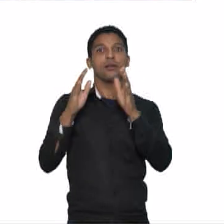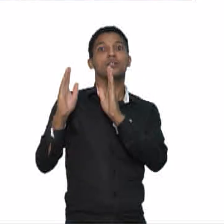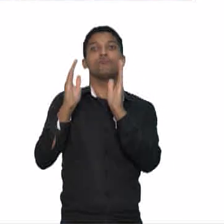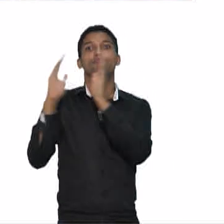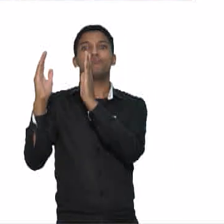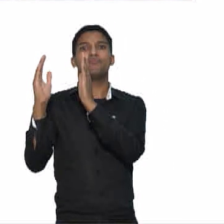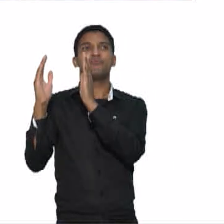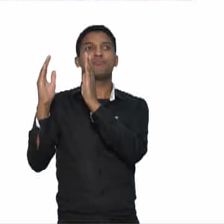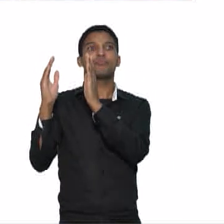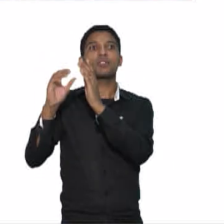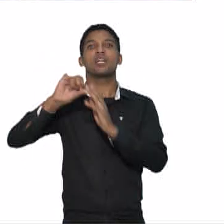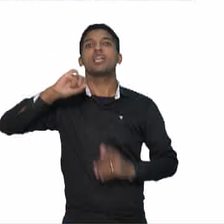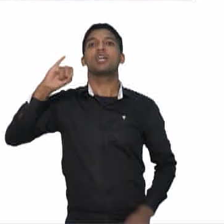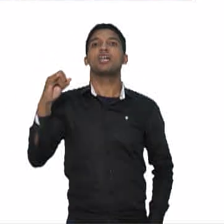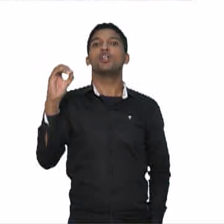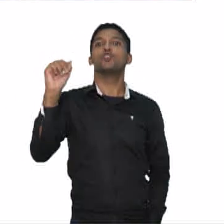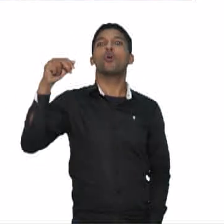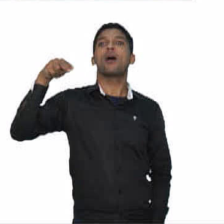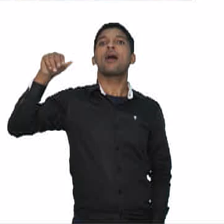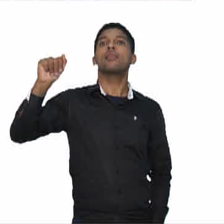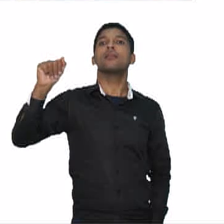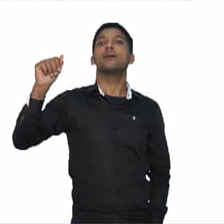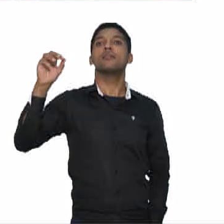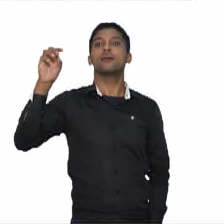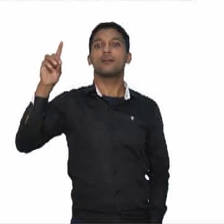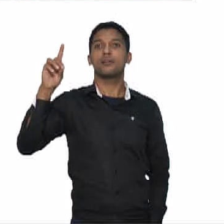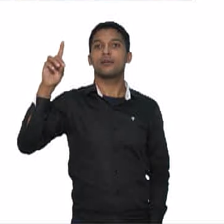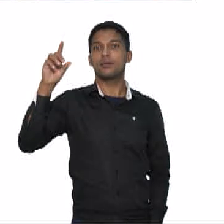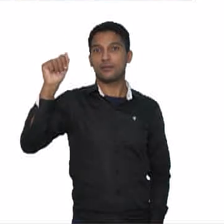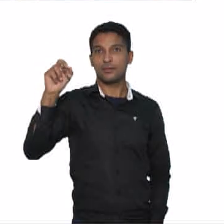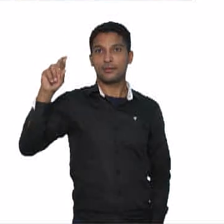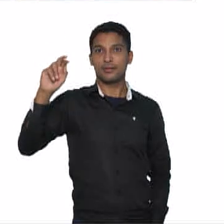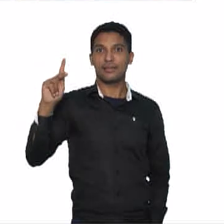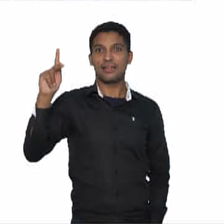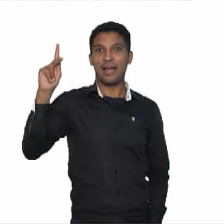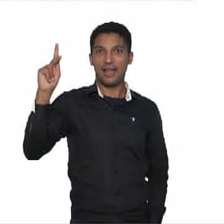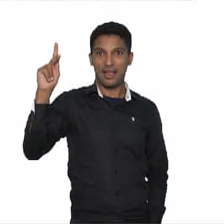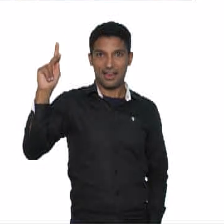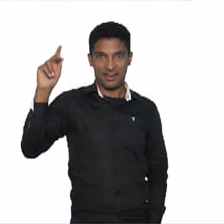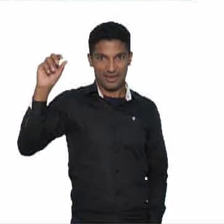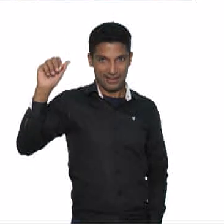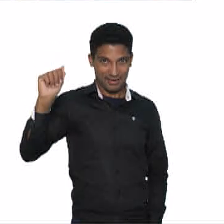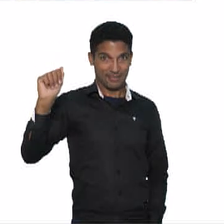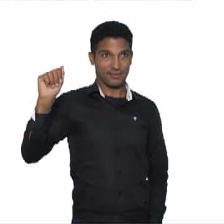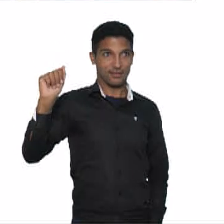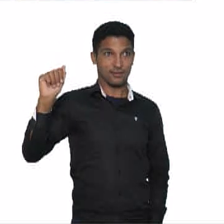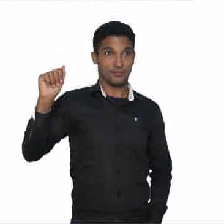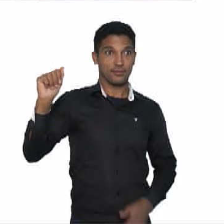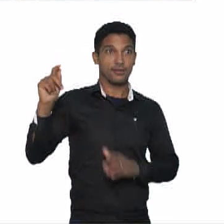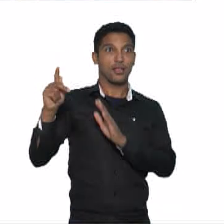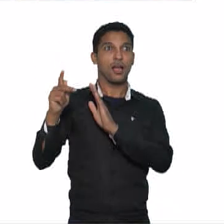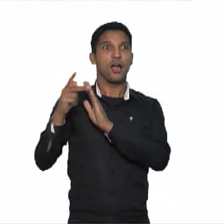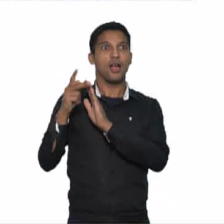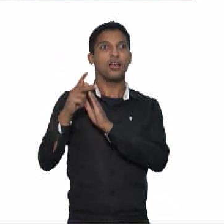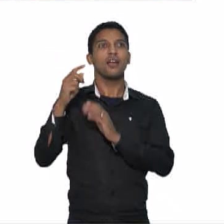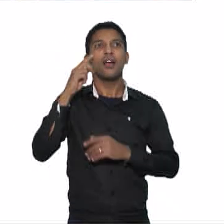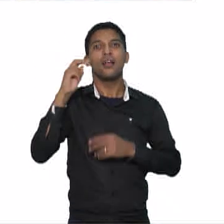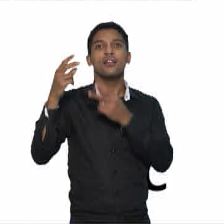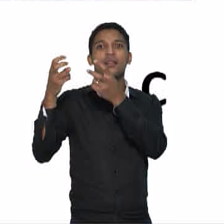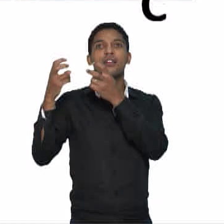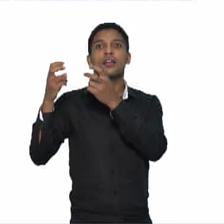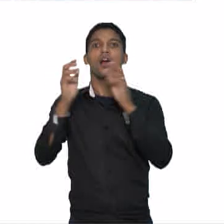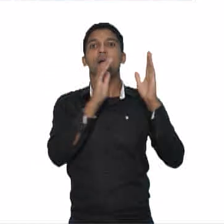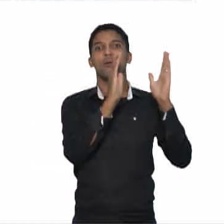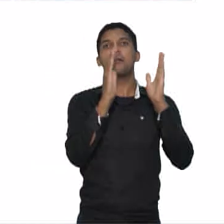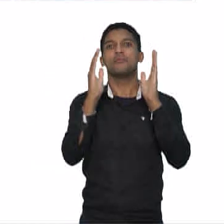coração, arrancando o coração, na coroação do Carlos VII de Dominique Ingres, 1854. Então